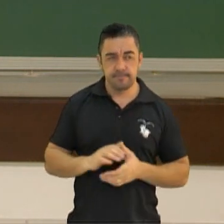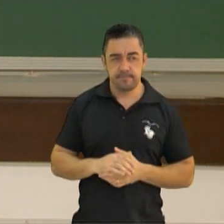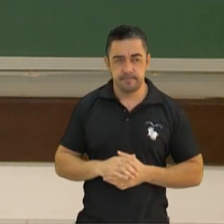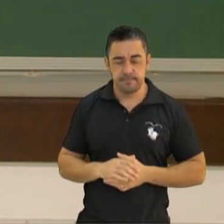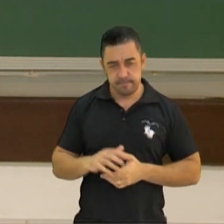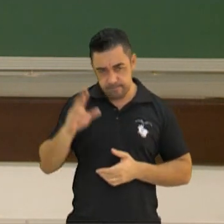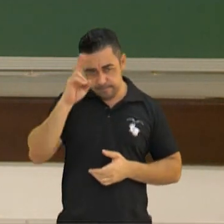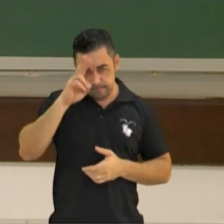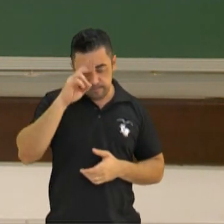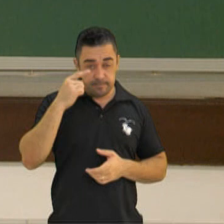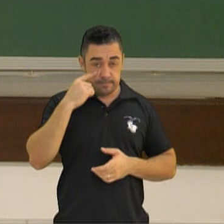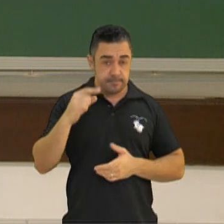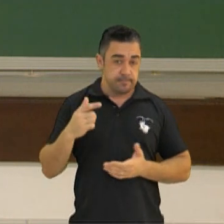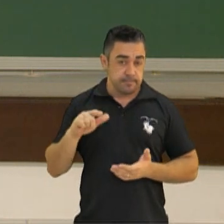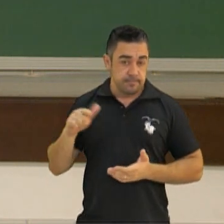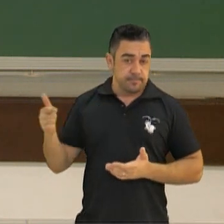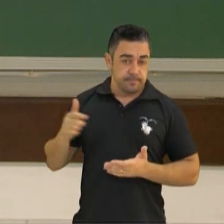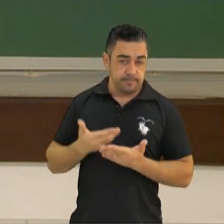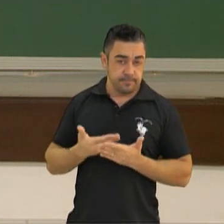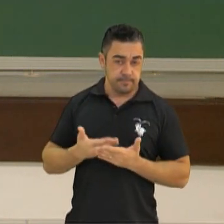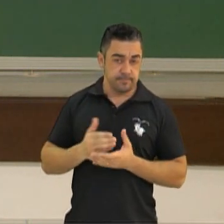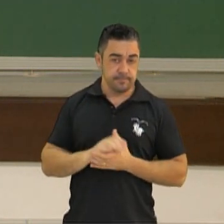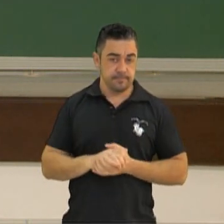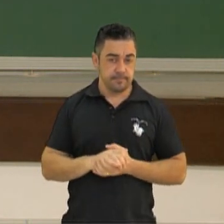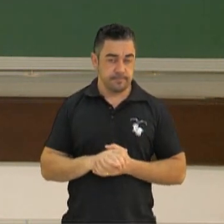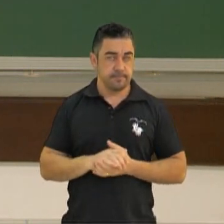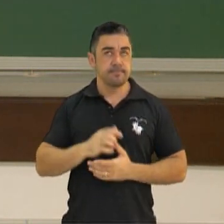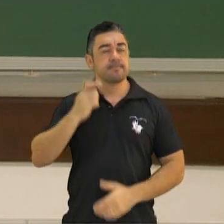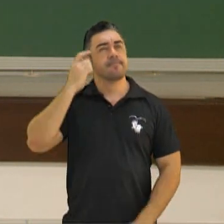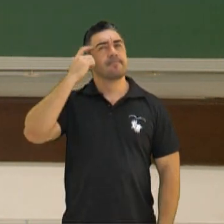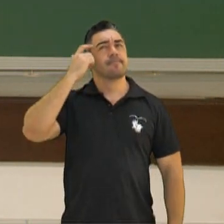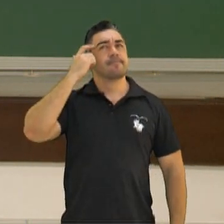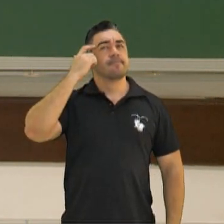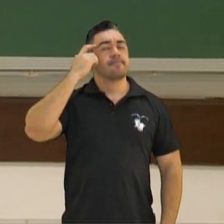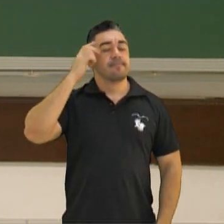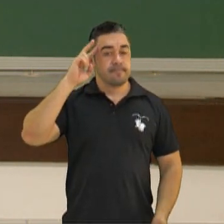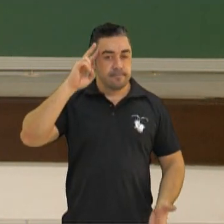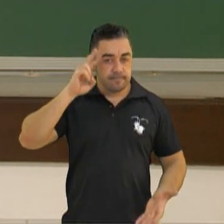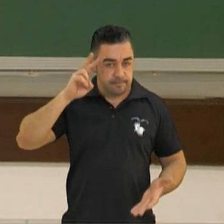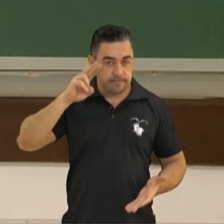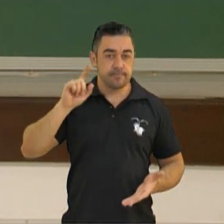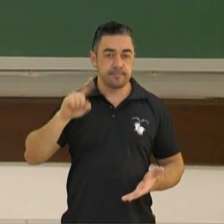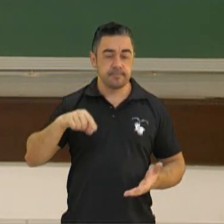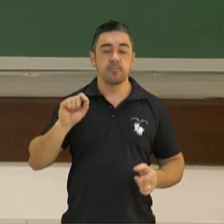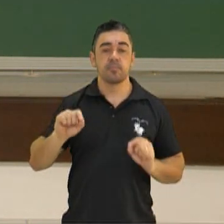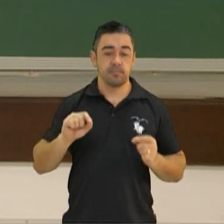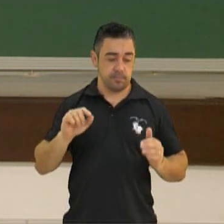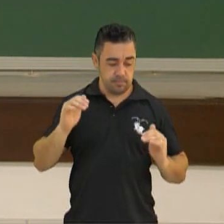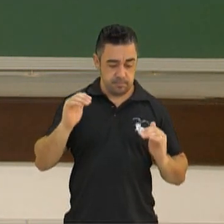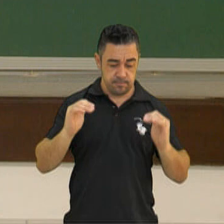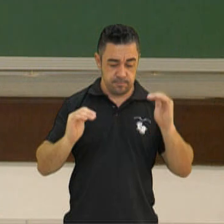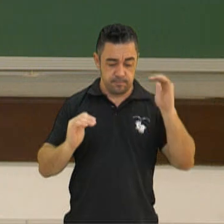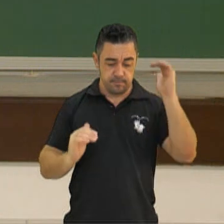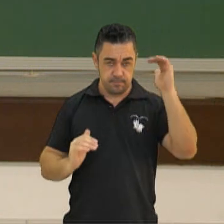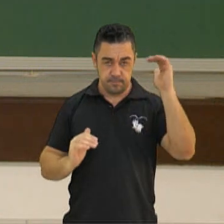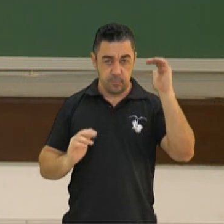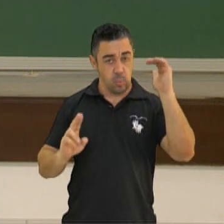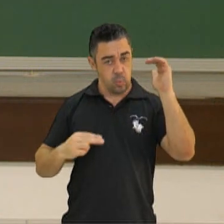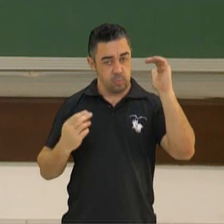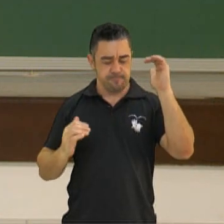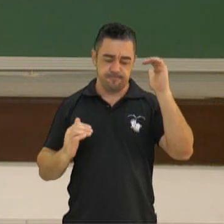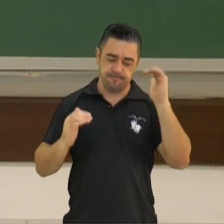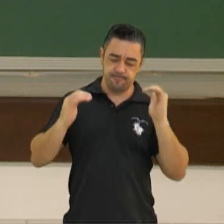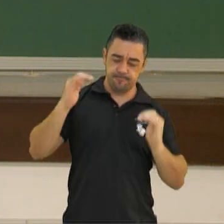Você lembra o que nós trabalhamos na última aula? Vai, puxa para a memória, puxa. Grandezas que eram